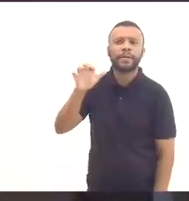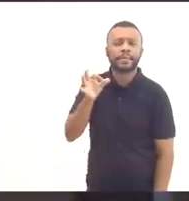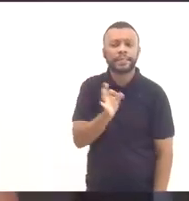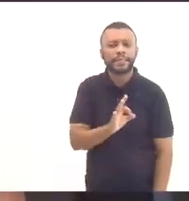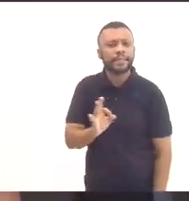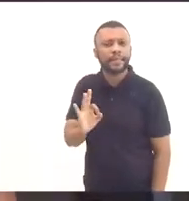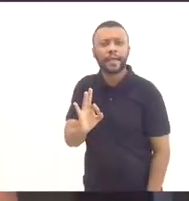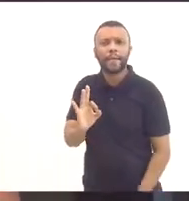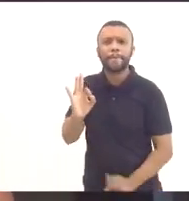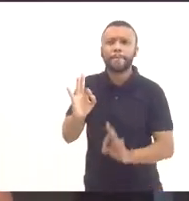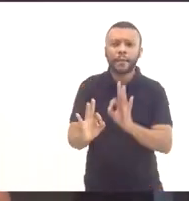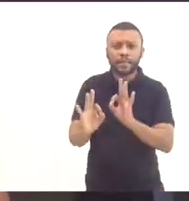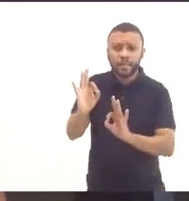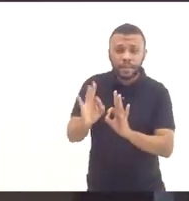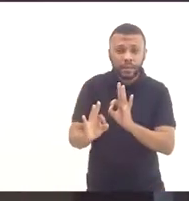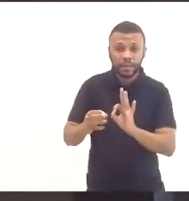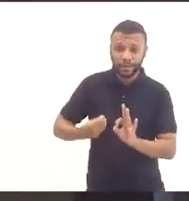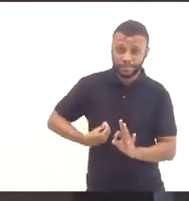maternidade